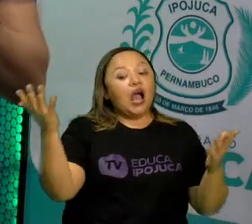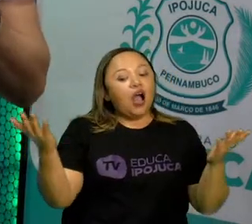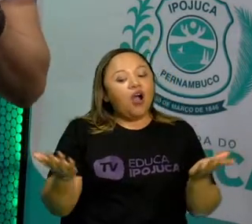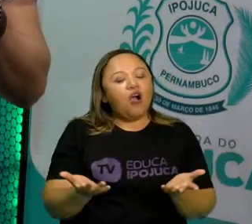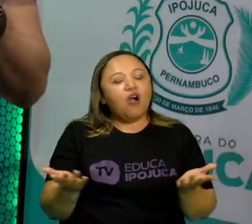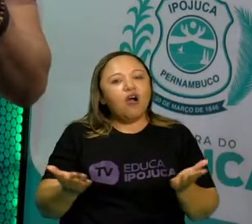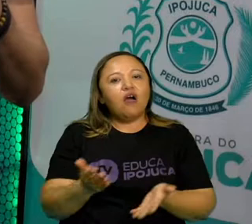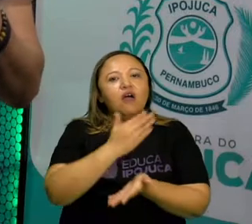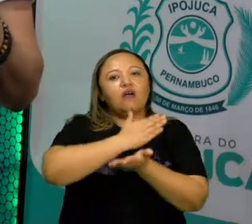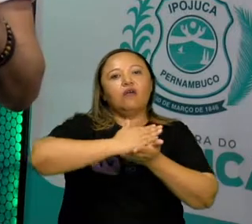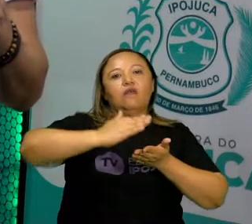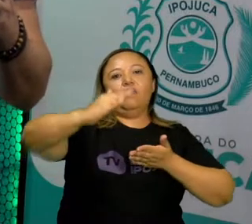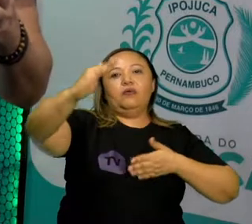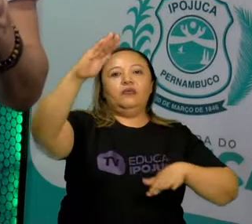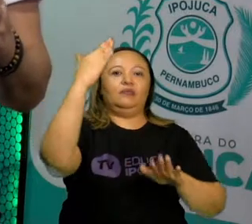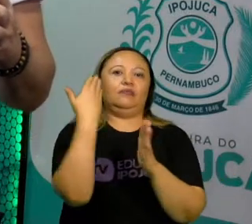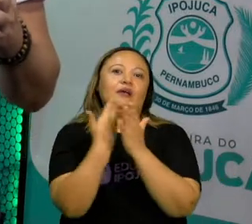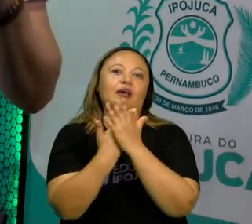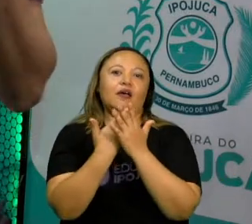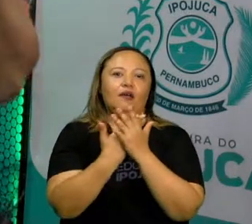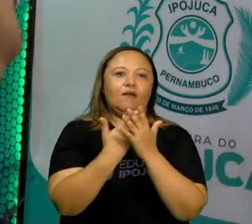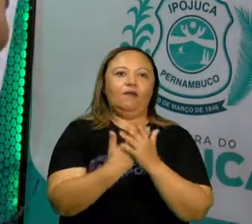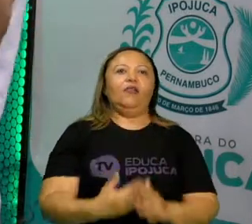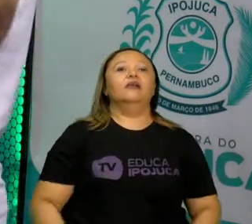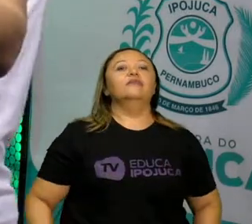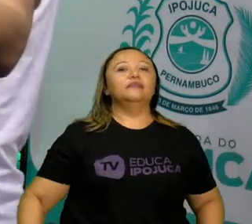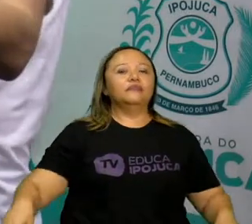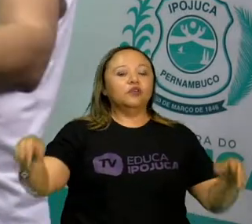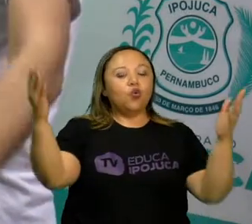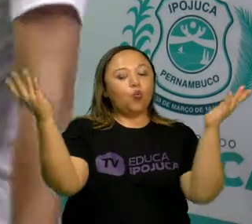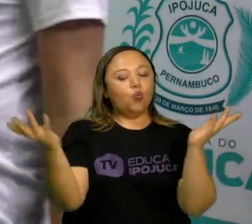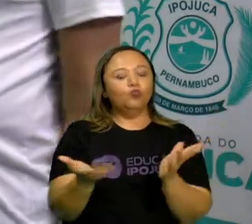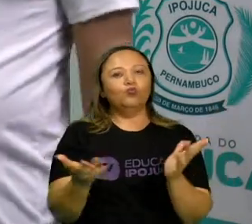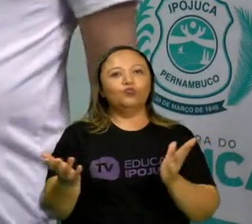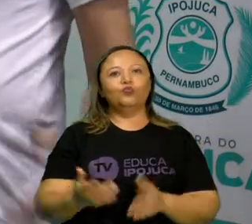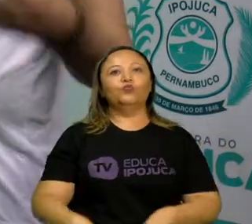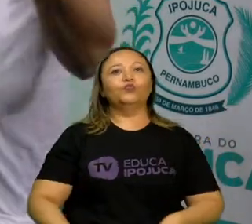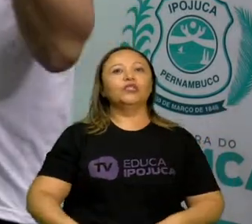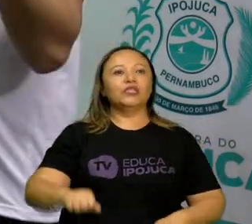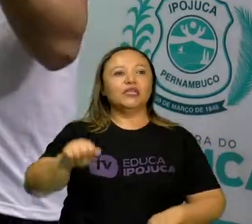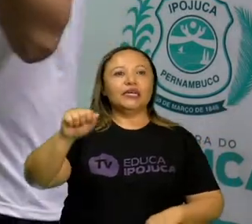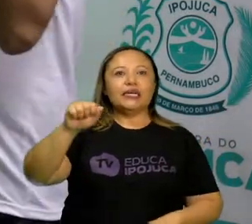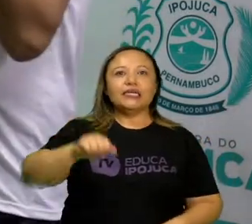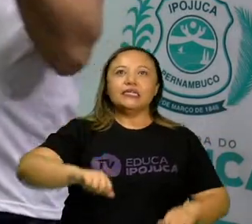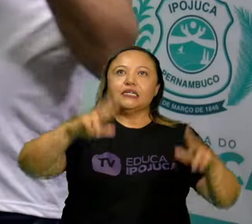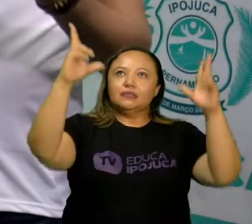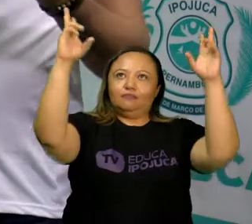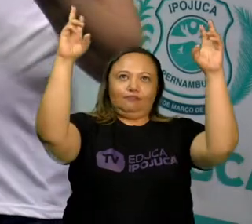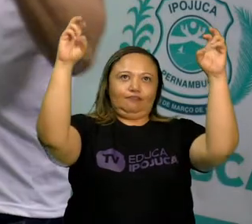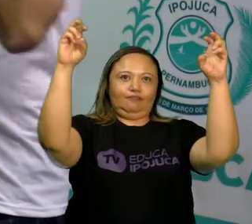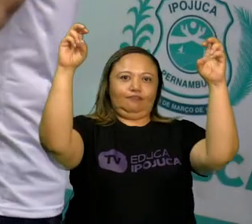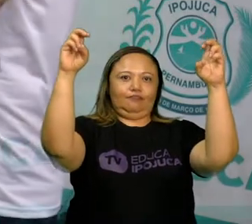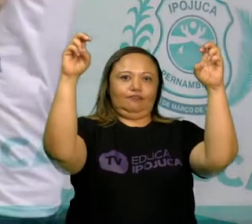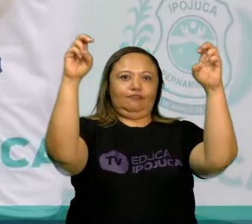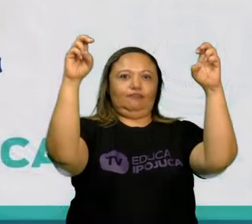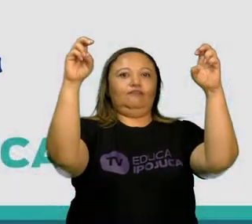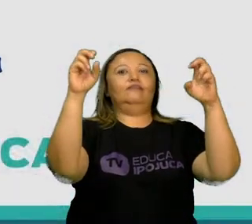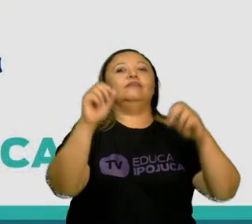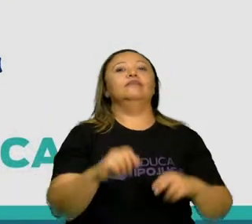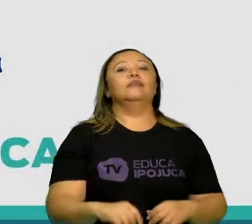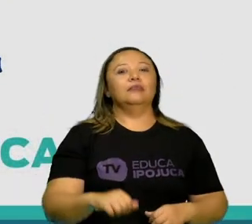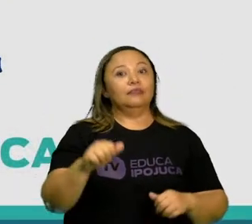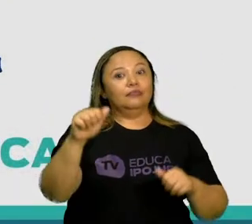iniciaremos mais uma aula vamos lá e aula de hoje ela tem um título de